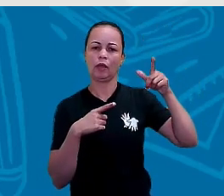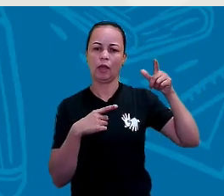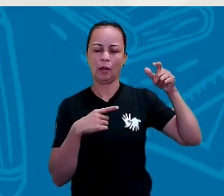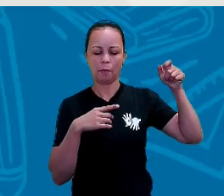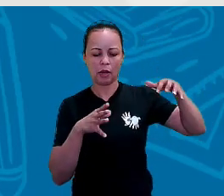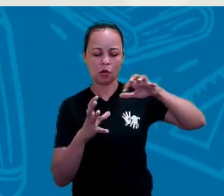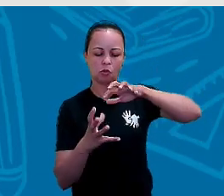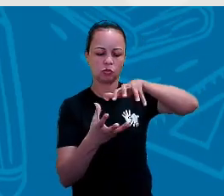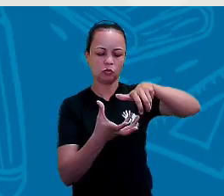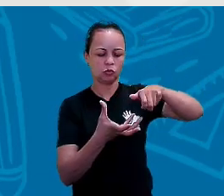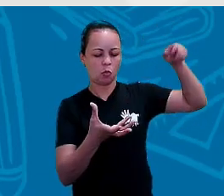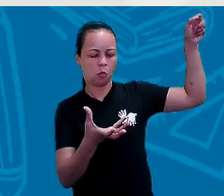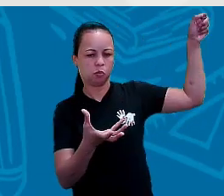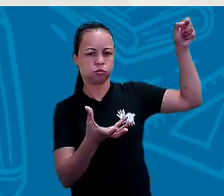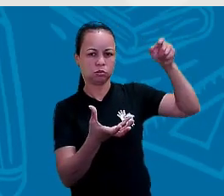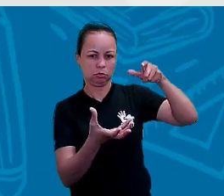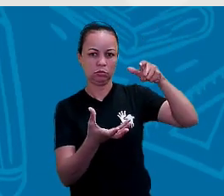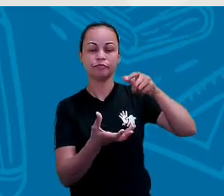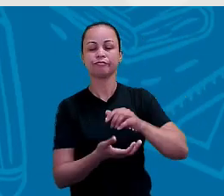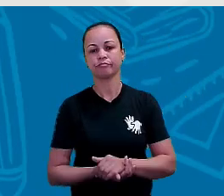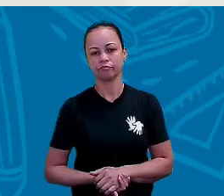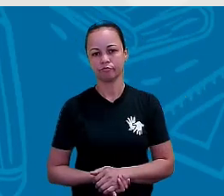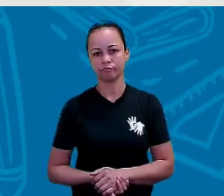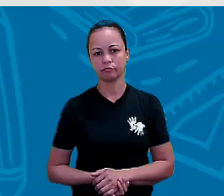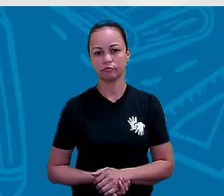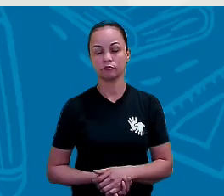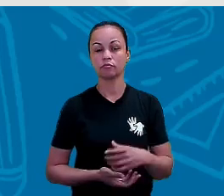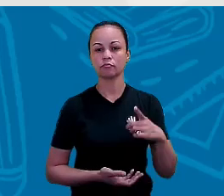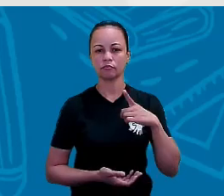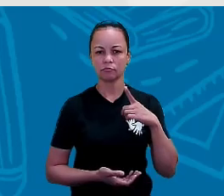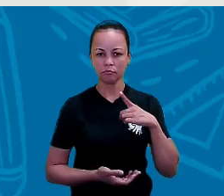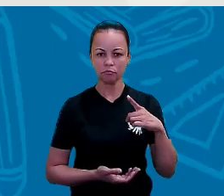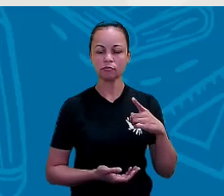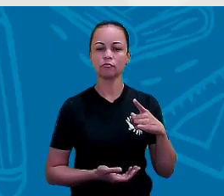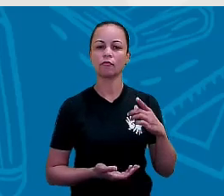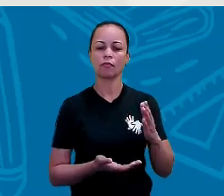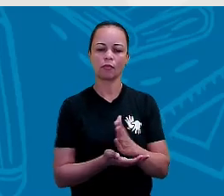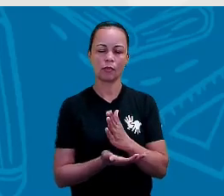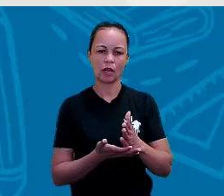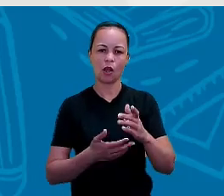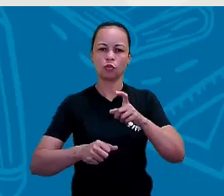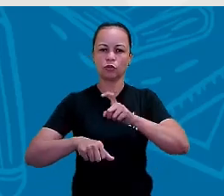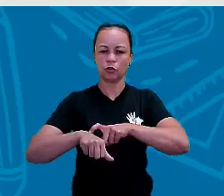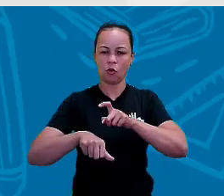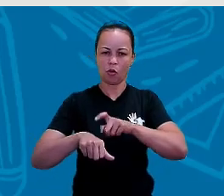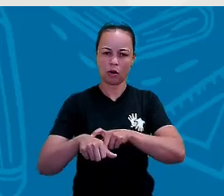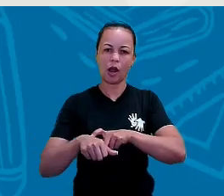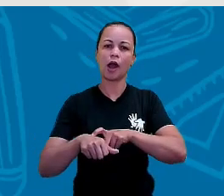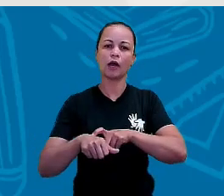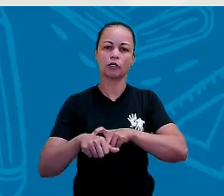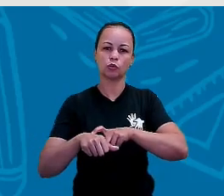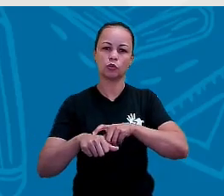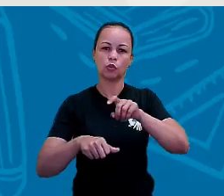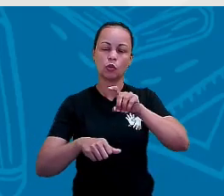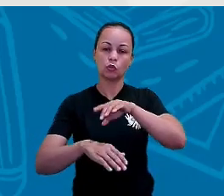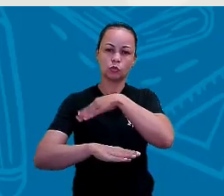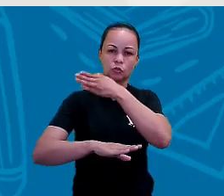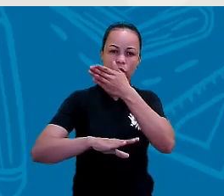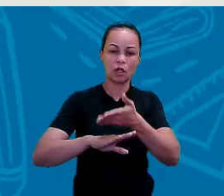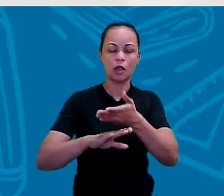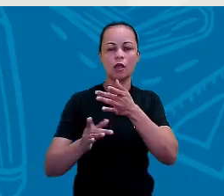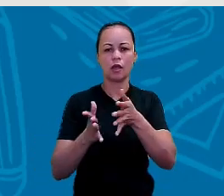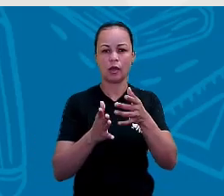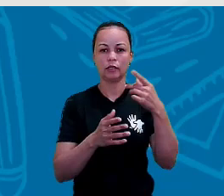Terra, para o nosso planeta Terra, tá certo? E existem alguns horários do dia em que essa radiação ela é mais